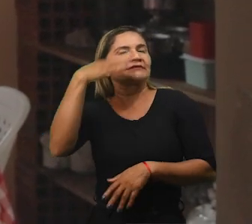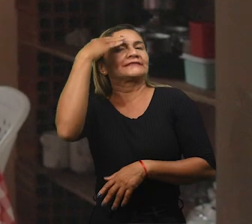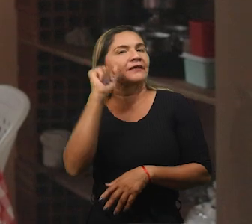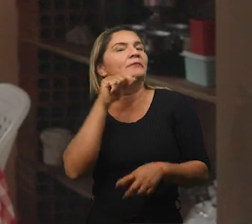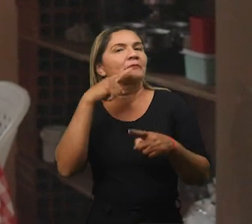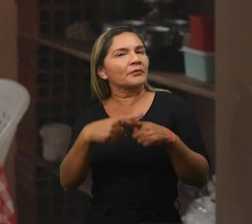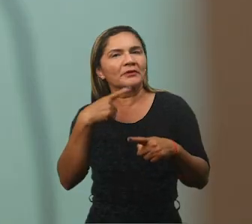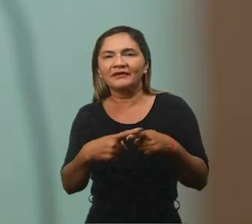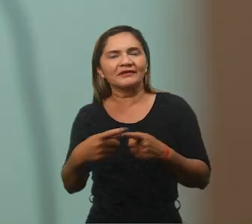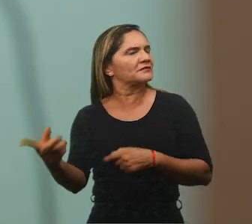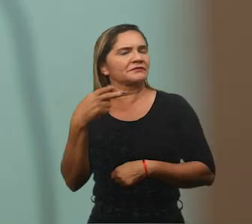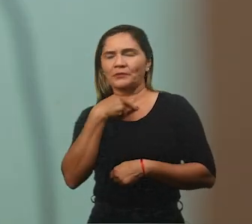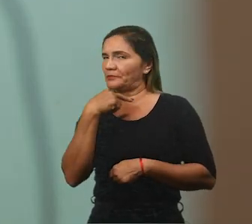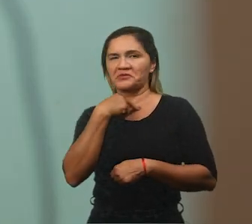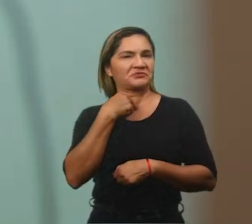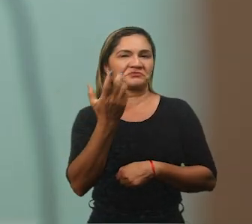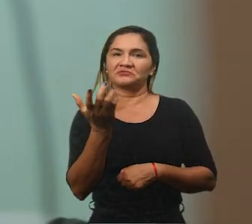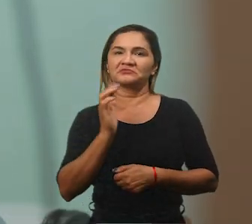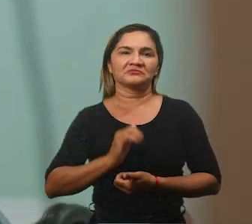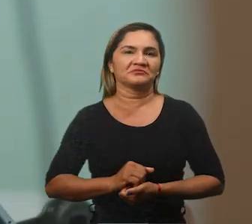Você sabe por quê? Dá para mim não.